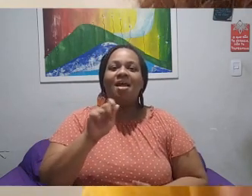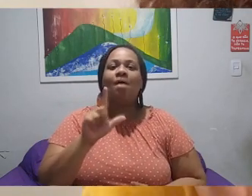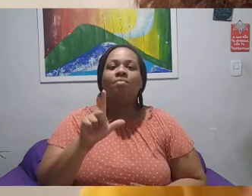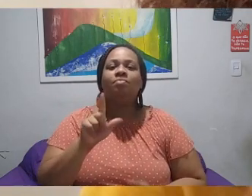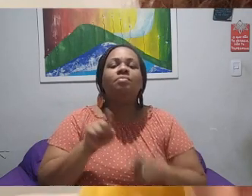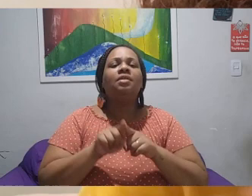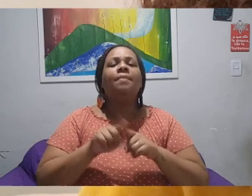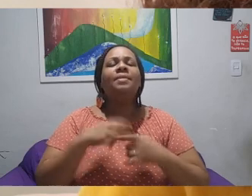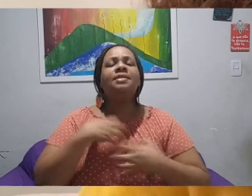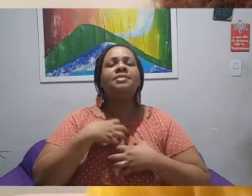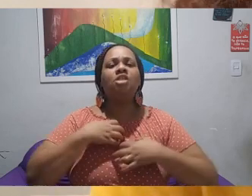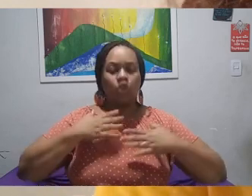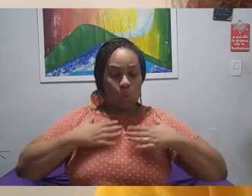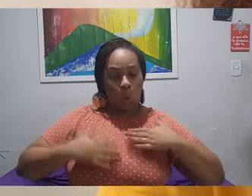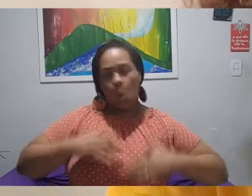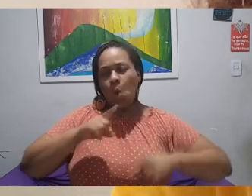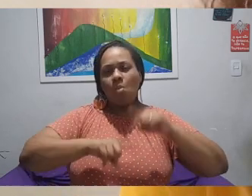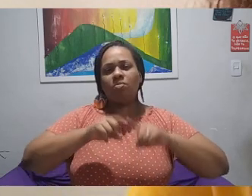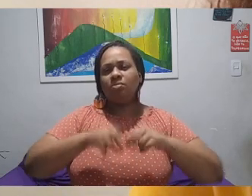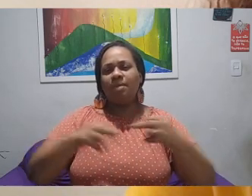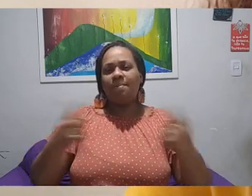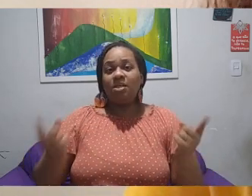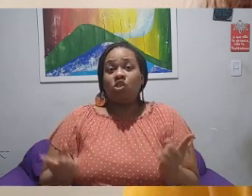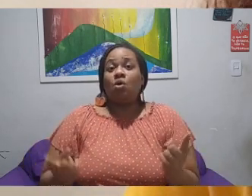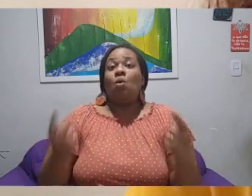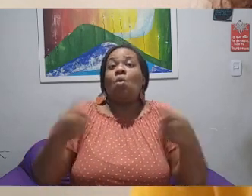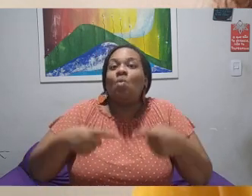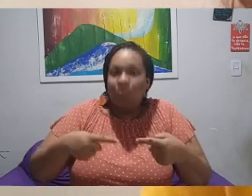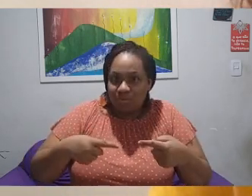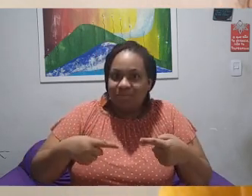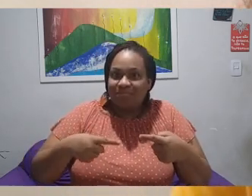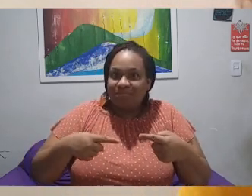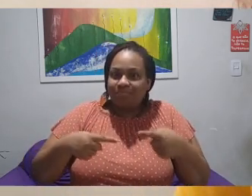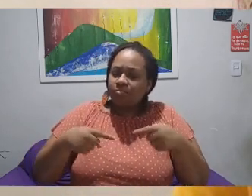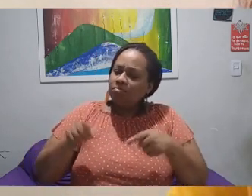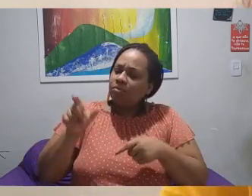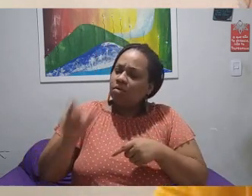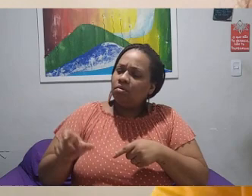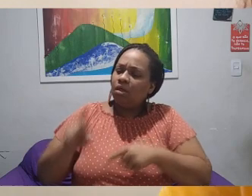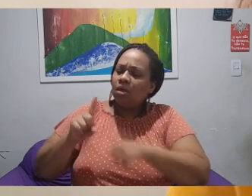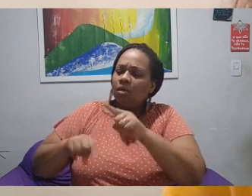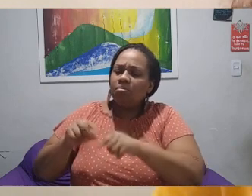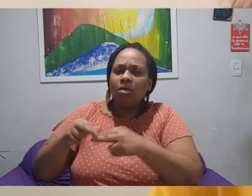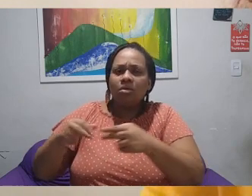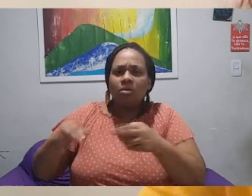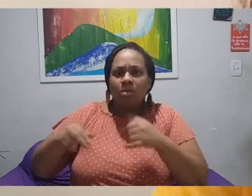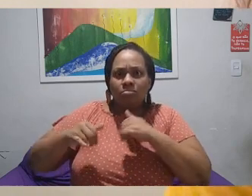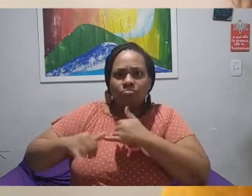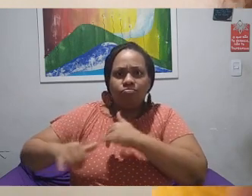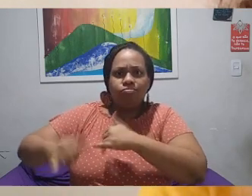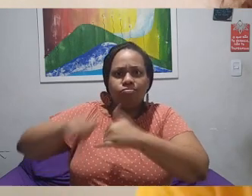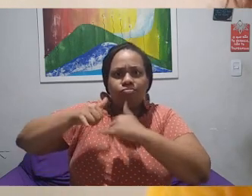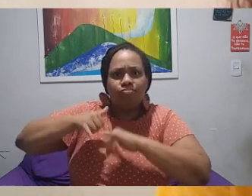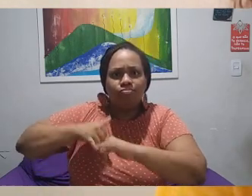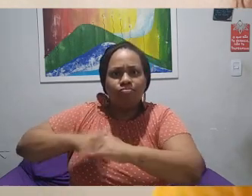como a capacidade de um corpo em se opor à corrente elétrica. Então, o corpo está ali sendo percorrido